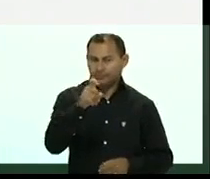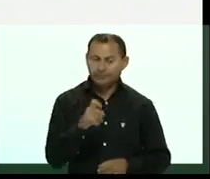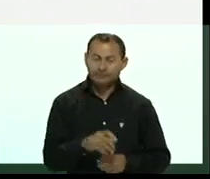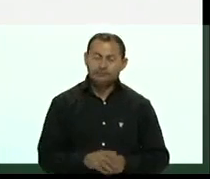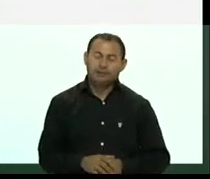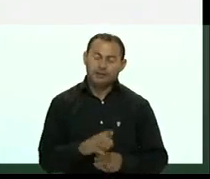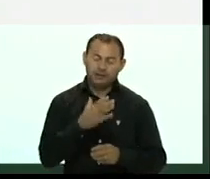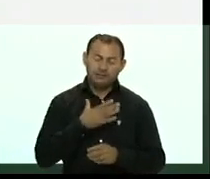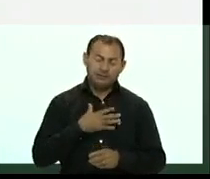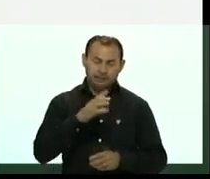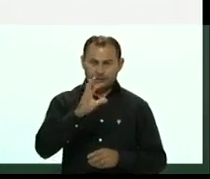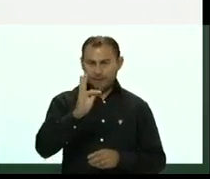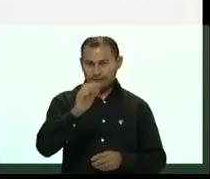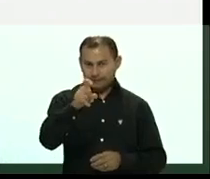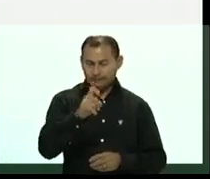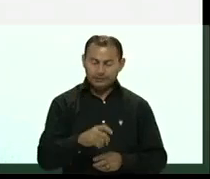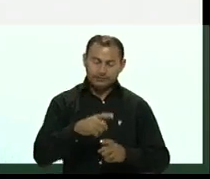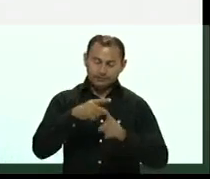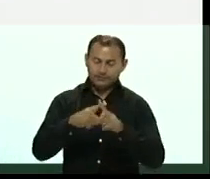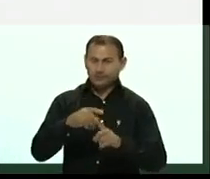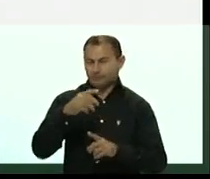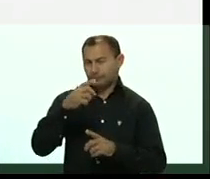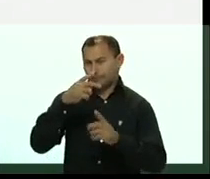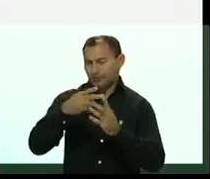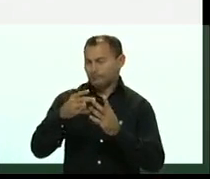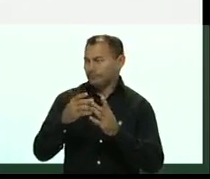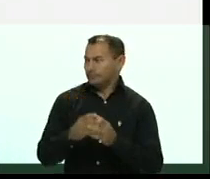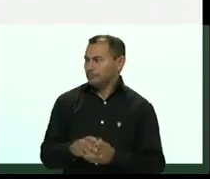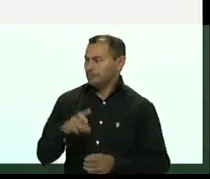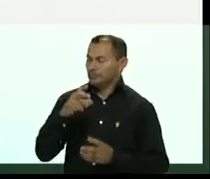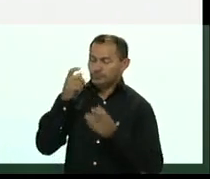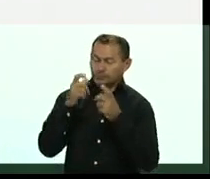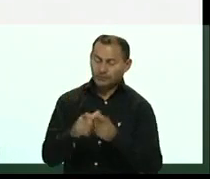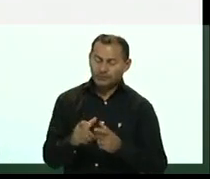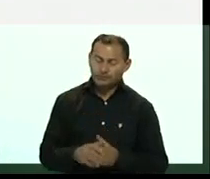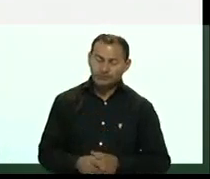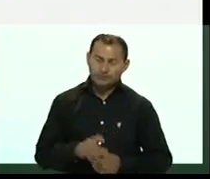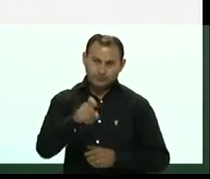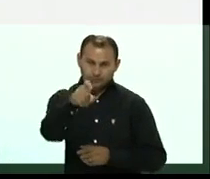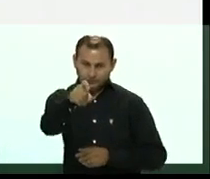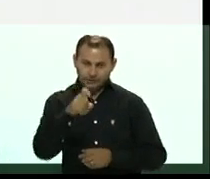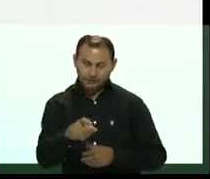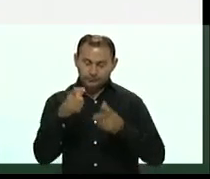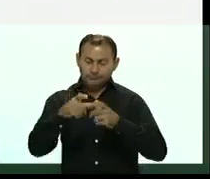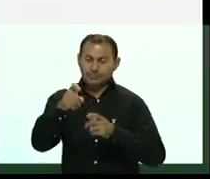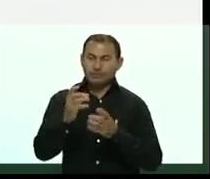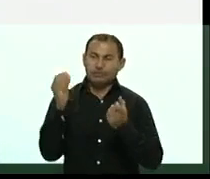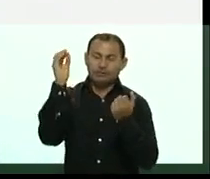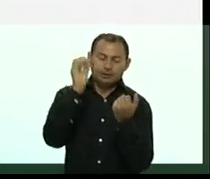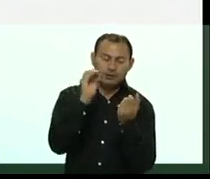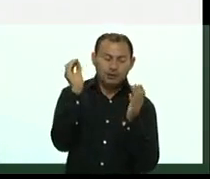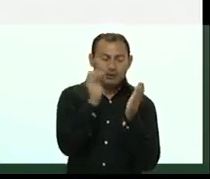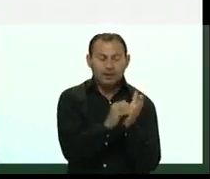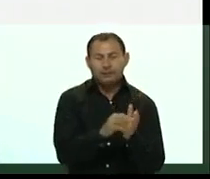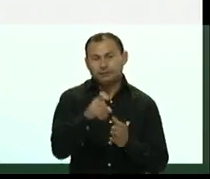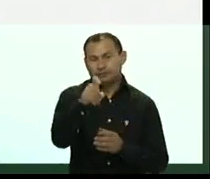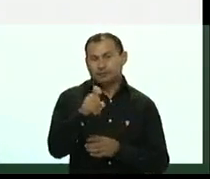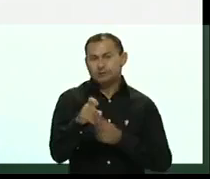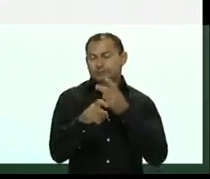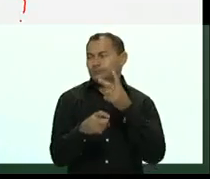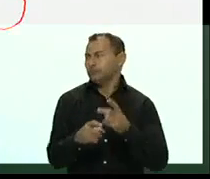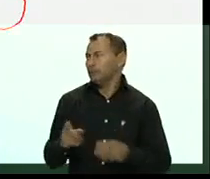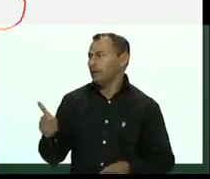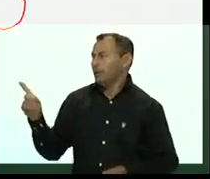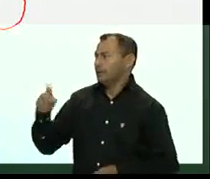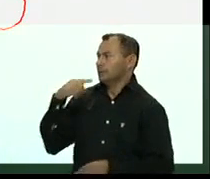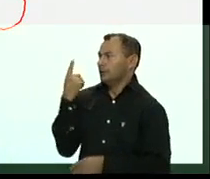x. A minha f de x não é x ao quadrado? Então, no lugar do x, eu vou colocar x ao quadrado. Então,